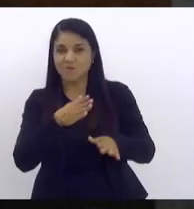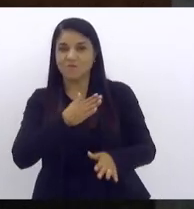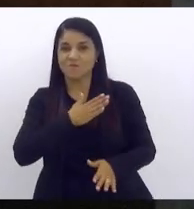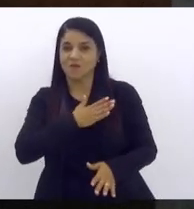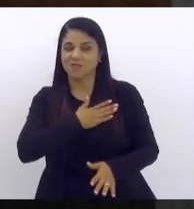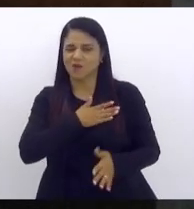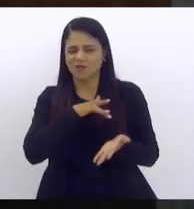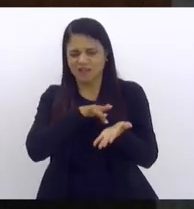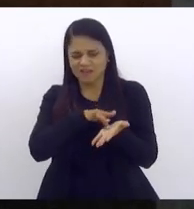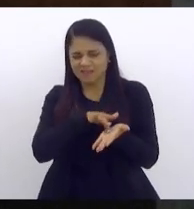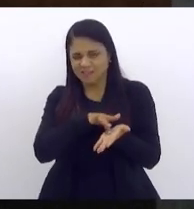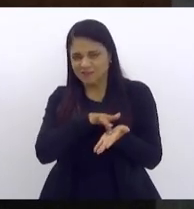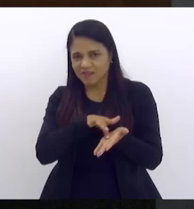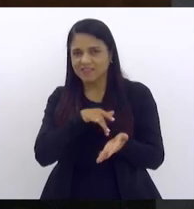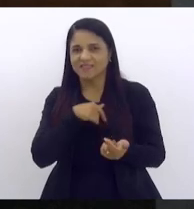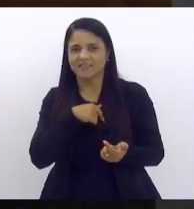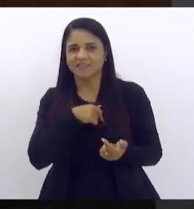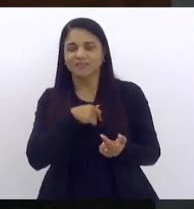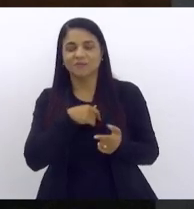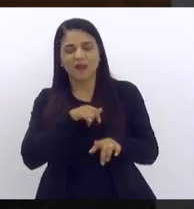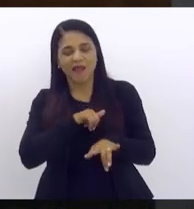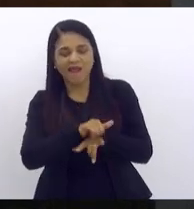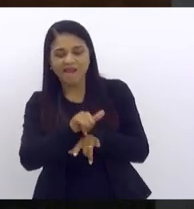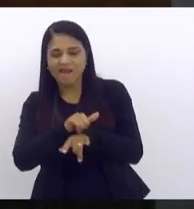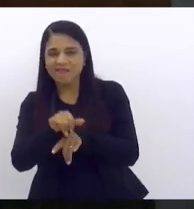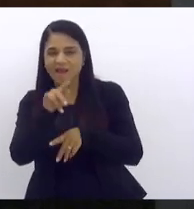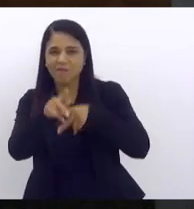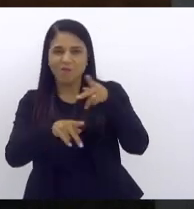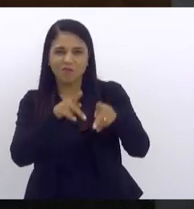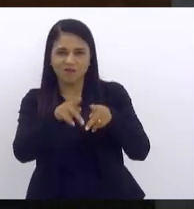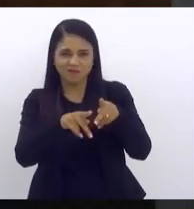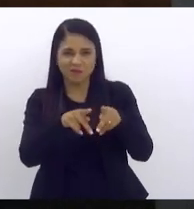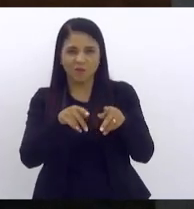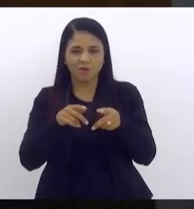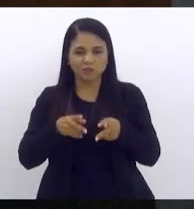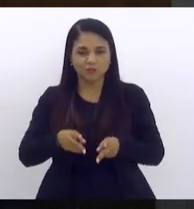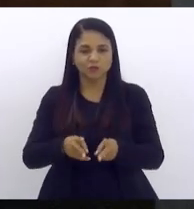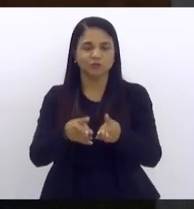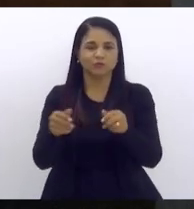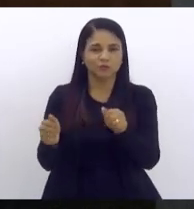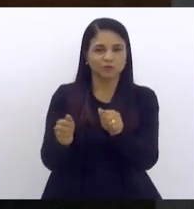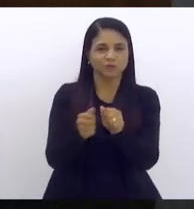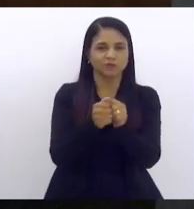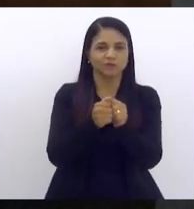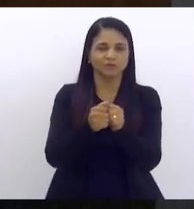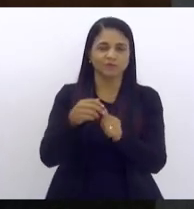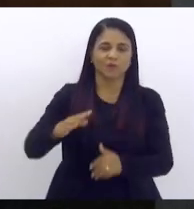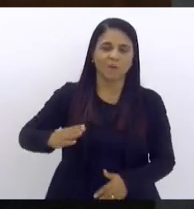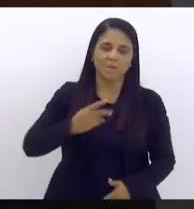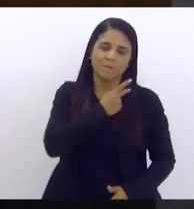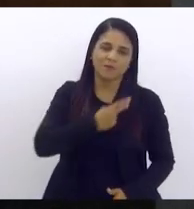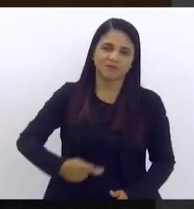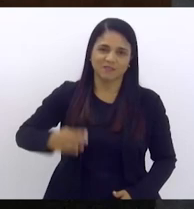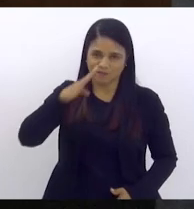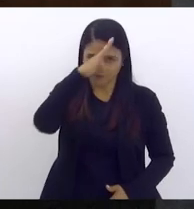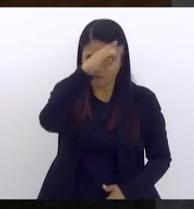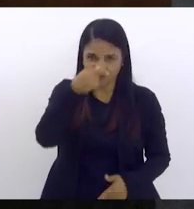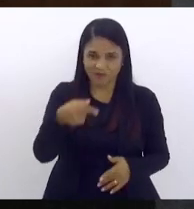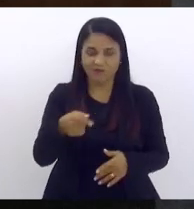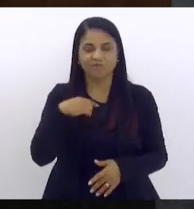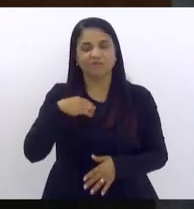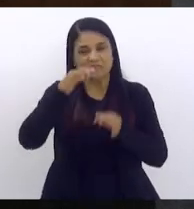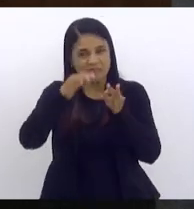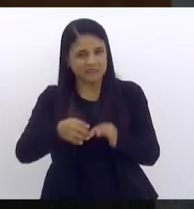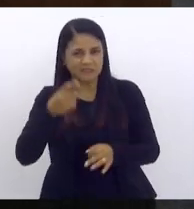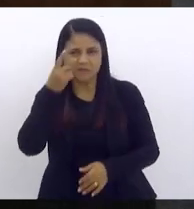enganar aqueles que sempre caminharam ao lado do presidente Bolsonaro. Mas tenho certeza que deputado Rodrigo Amorim,